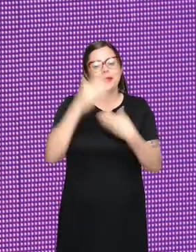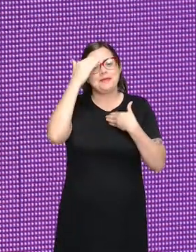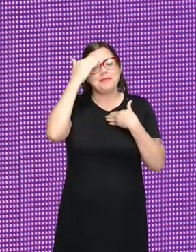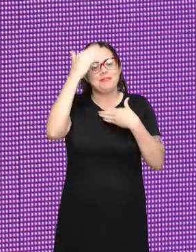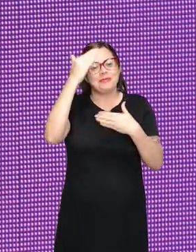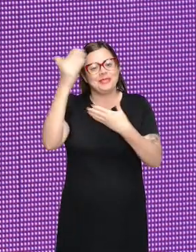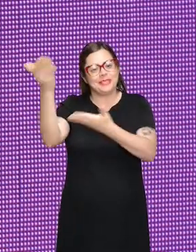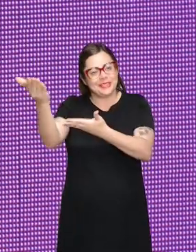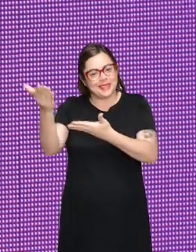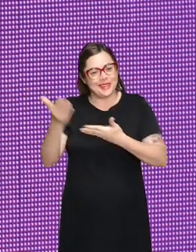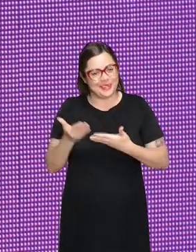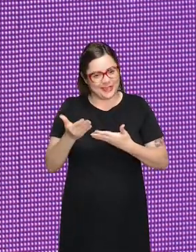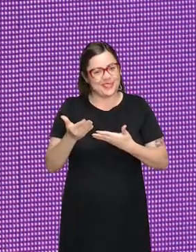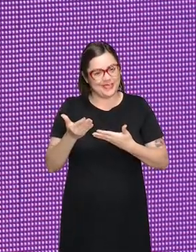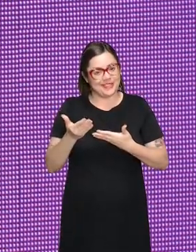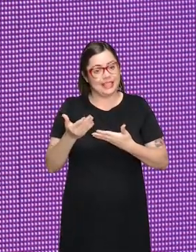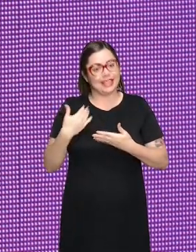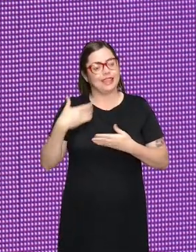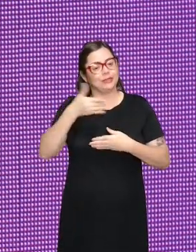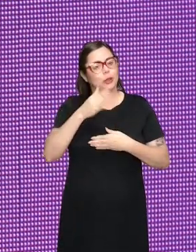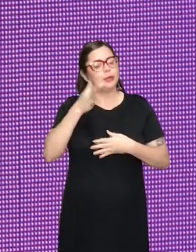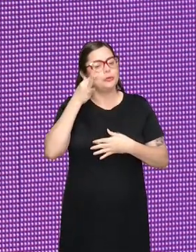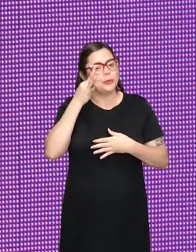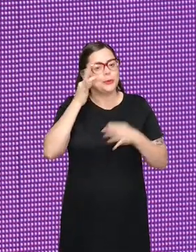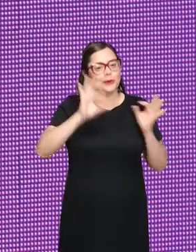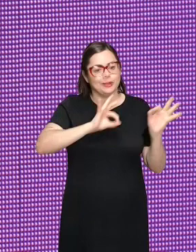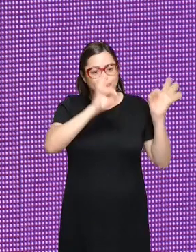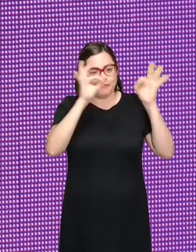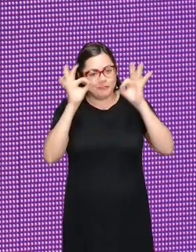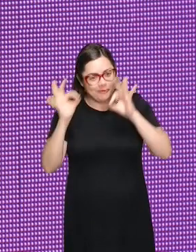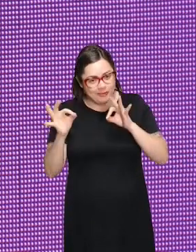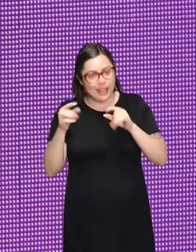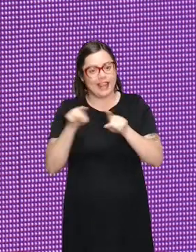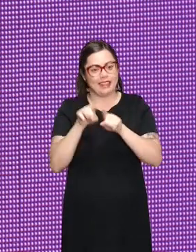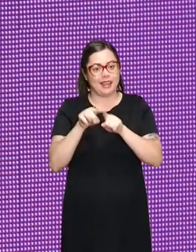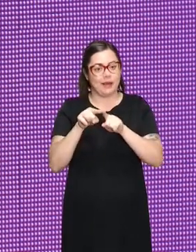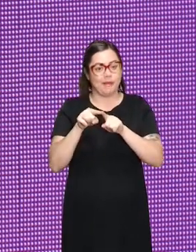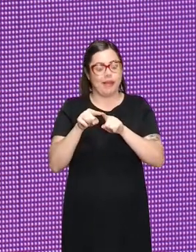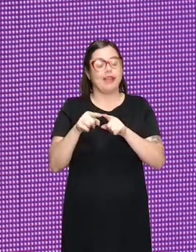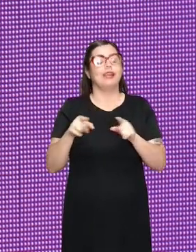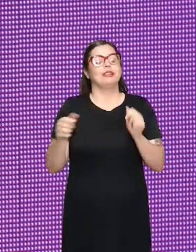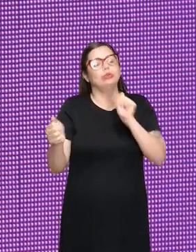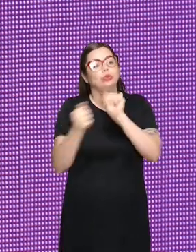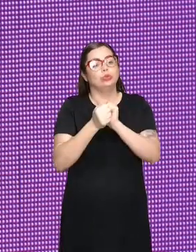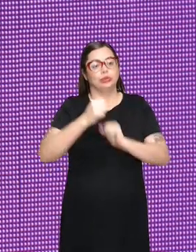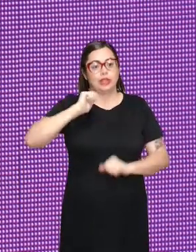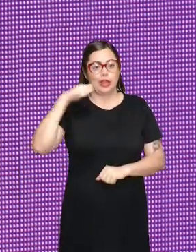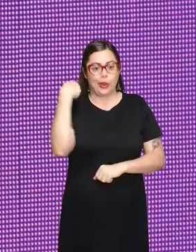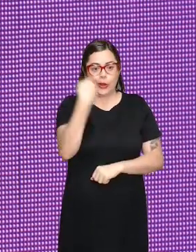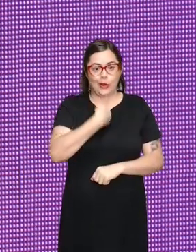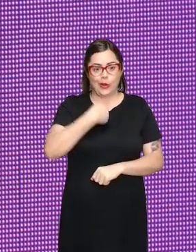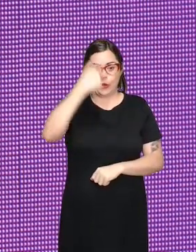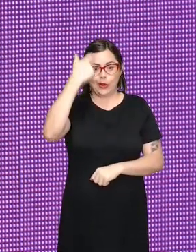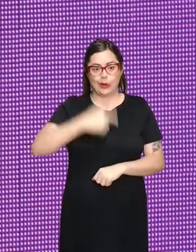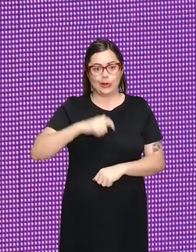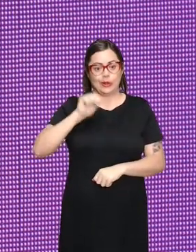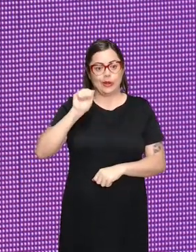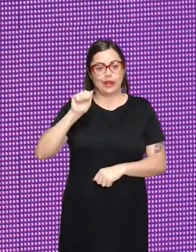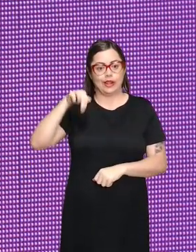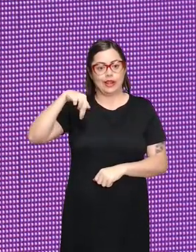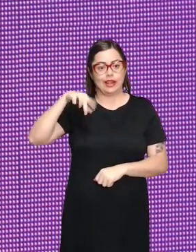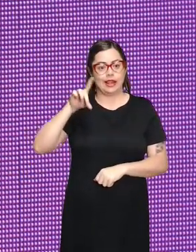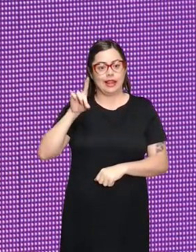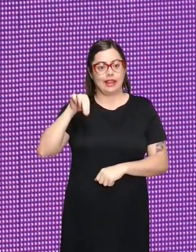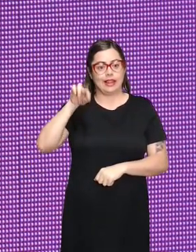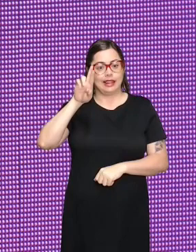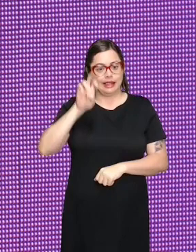dia para todo mundo que veio assistir a gente, que está aí em casa assistindo também. Eu sou o André, eu sou um homem branco, estou de boné, tenho barba, estou de